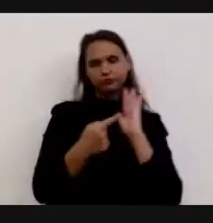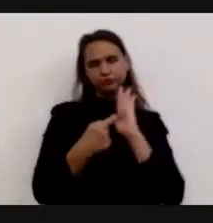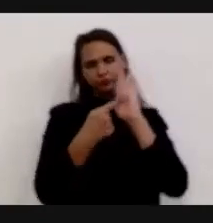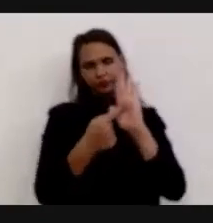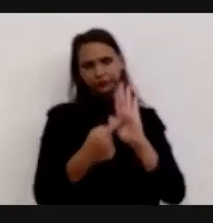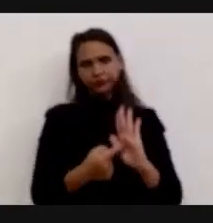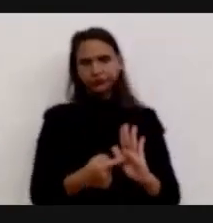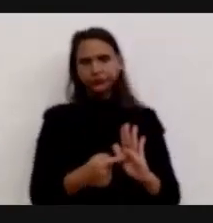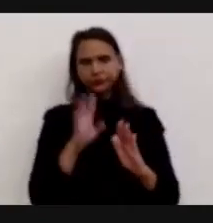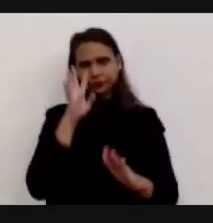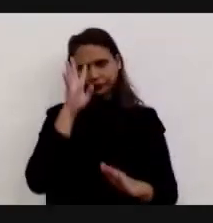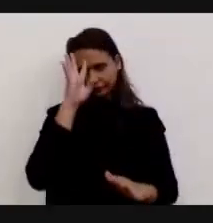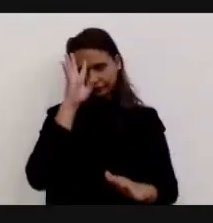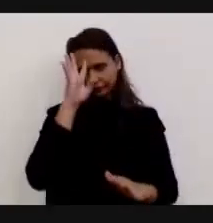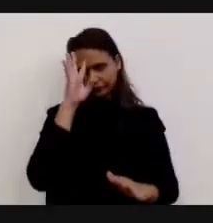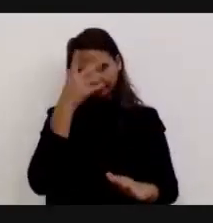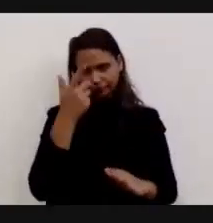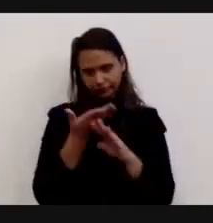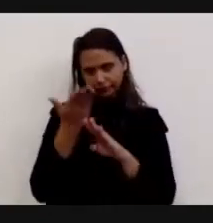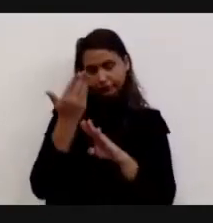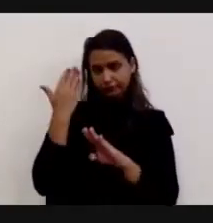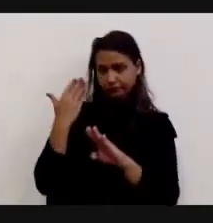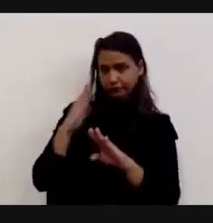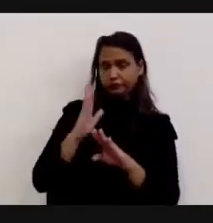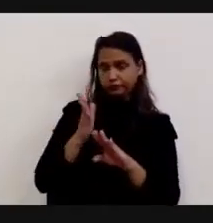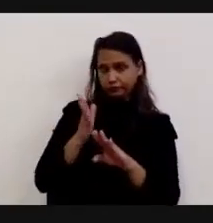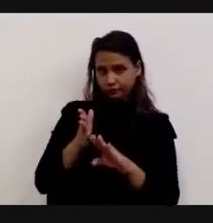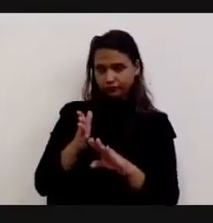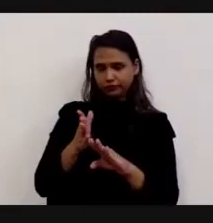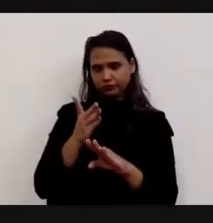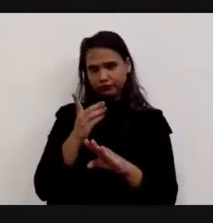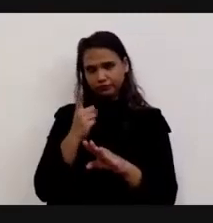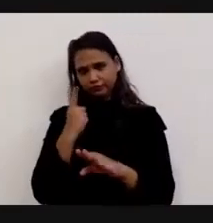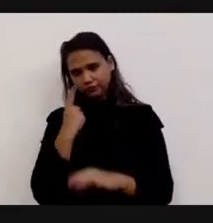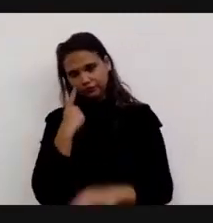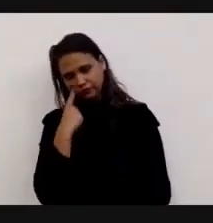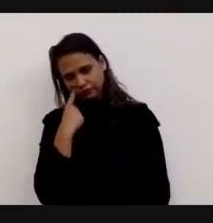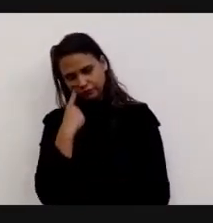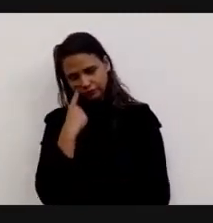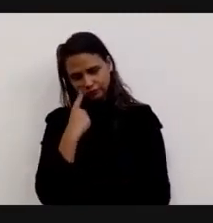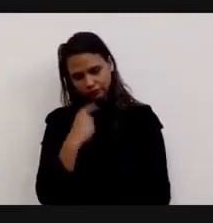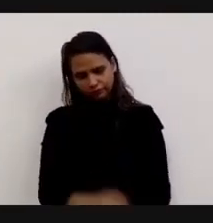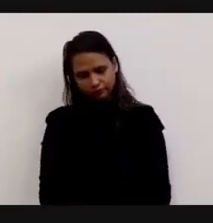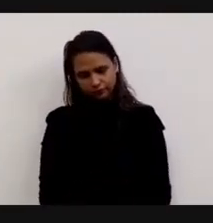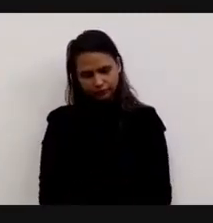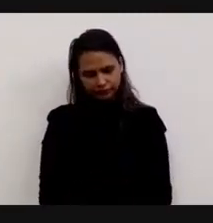são ancoradas em repertórios anteriores e há também mergulho,